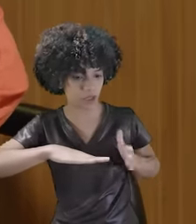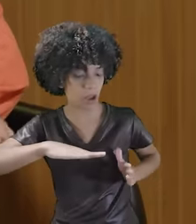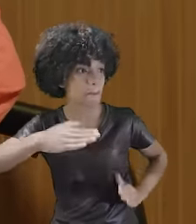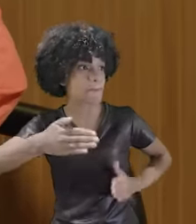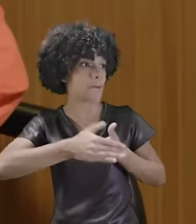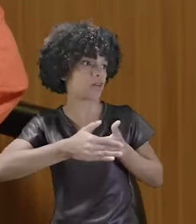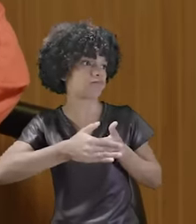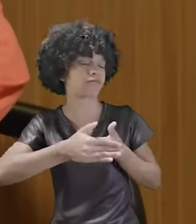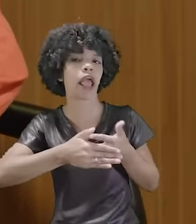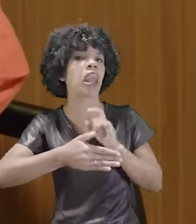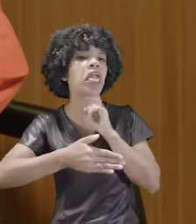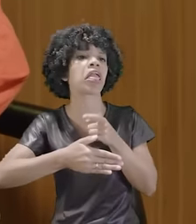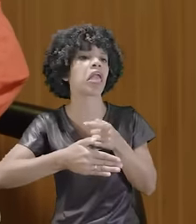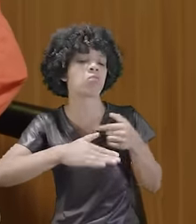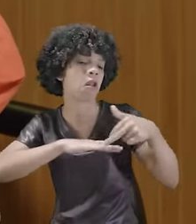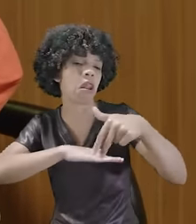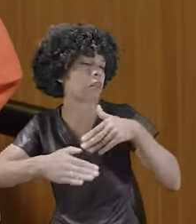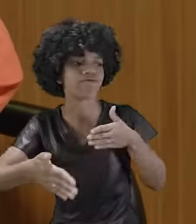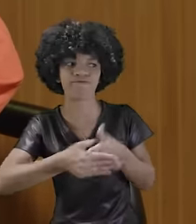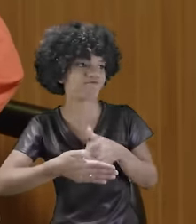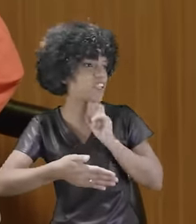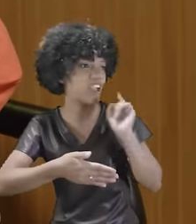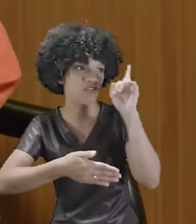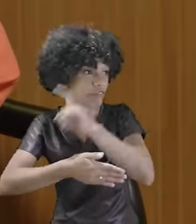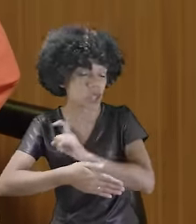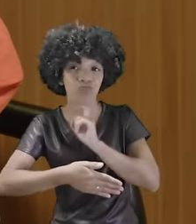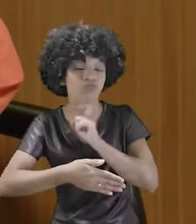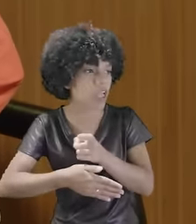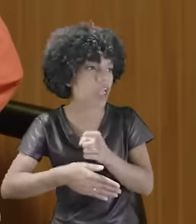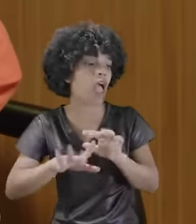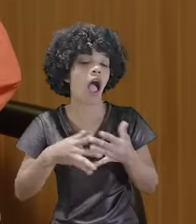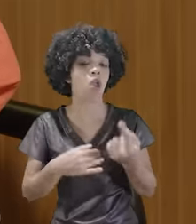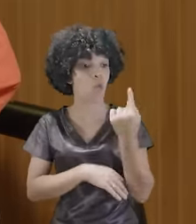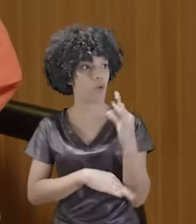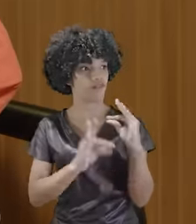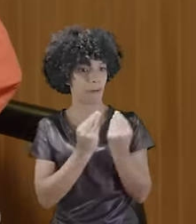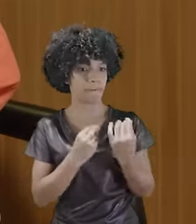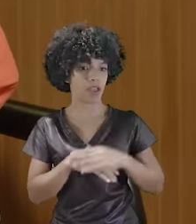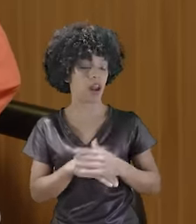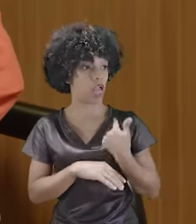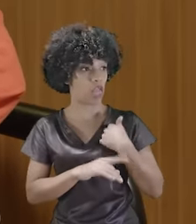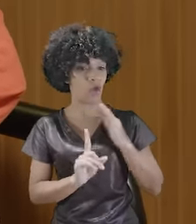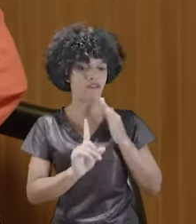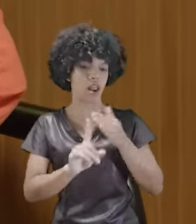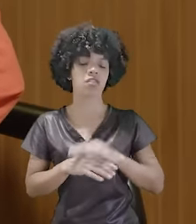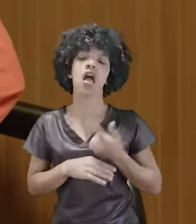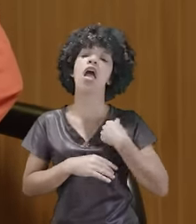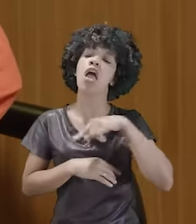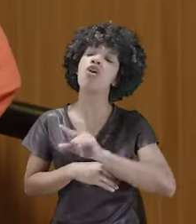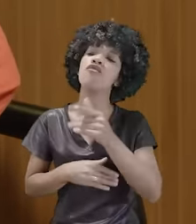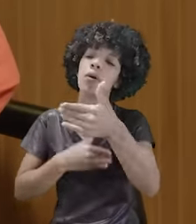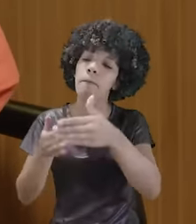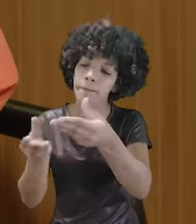eles ficou lá ninguém pode entrar para de sair tem muito difícil aí por família saiu uma pessoas aí eu falo eu vou sair nessa família